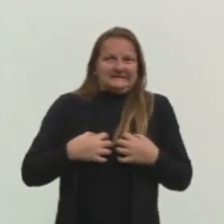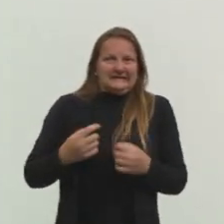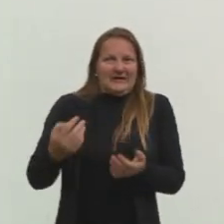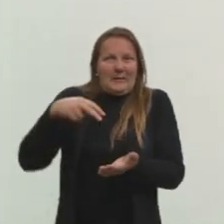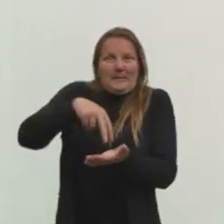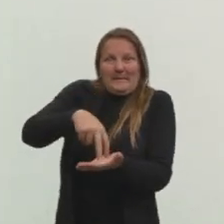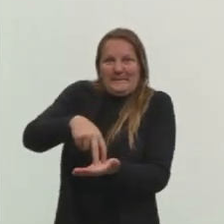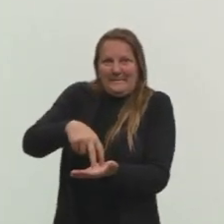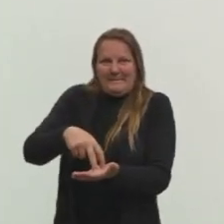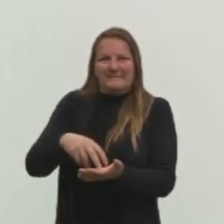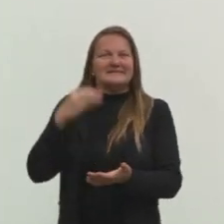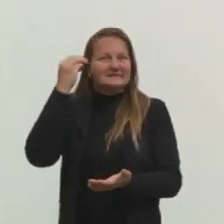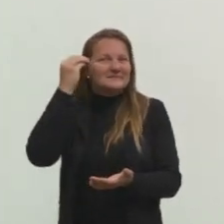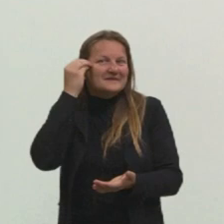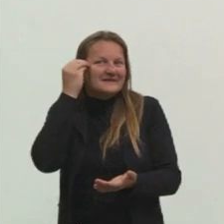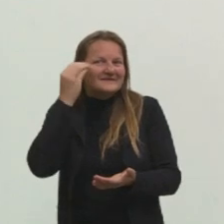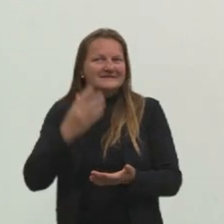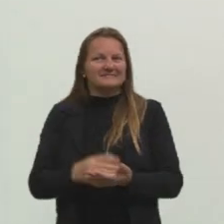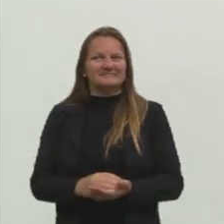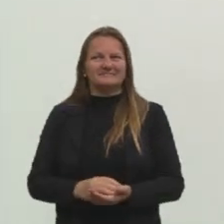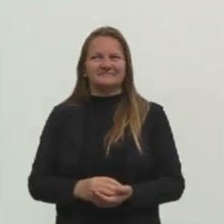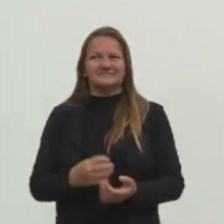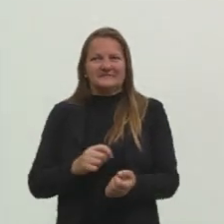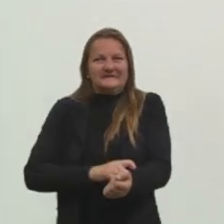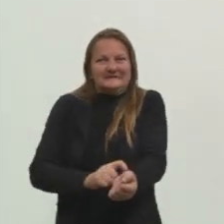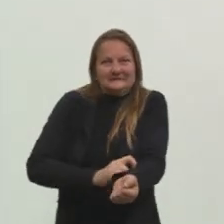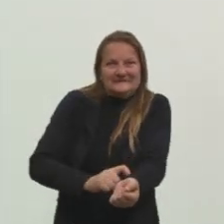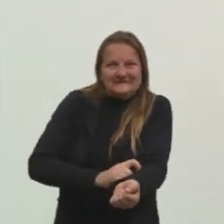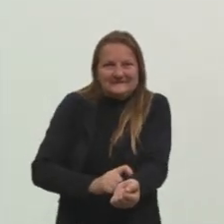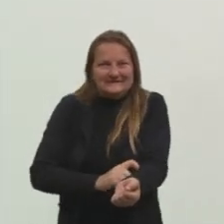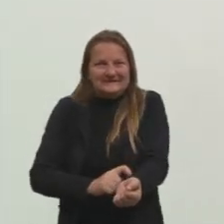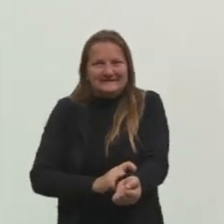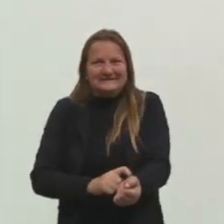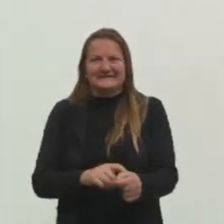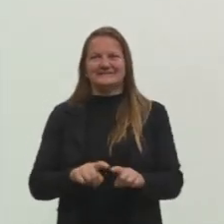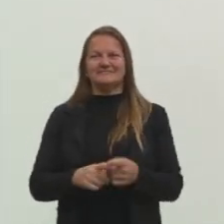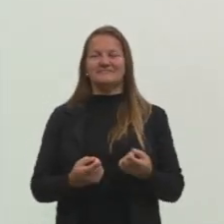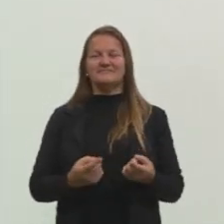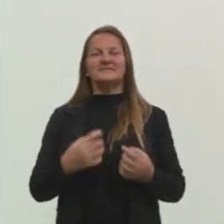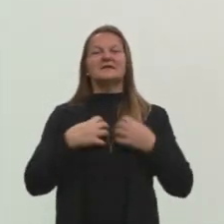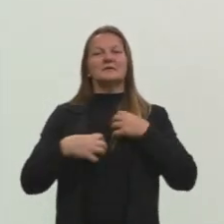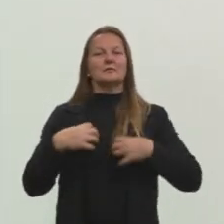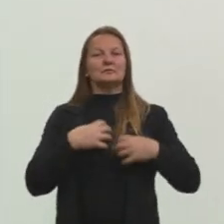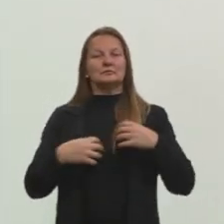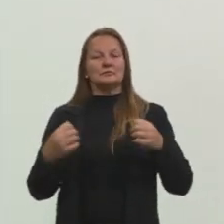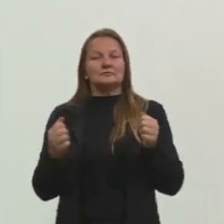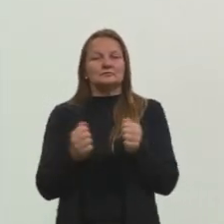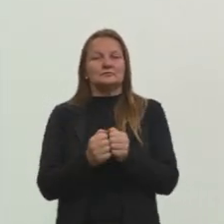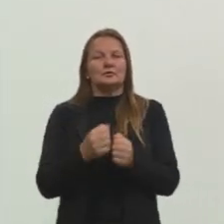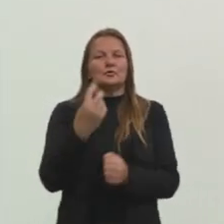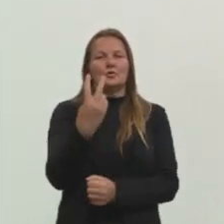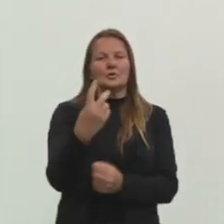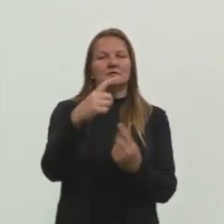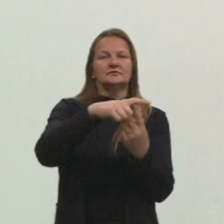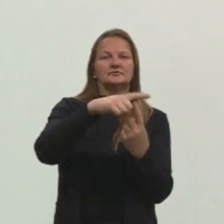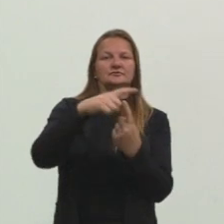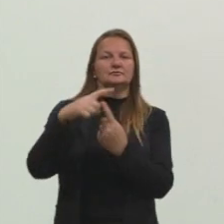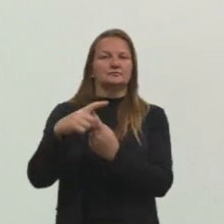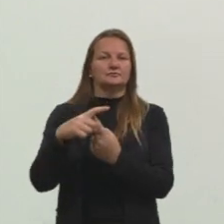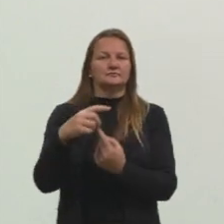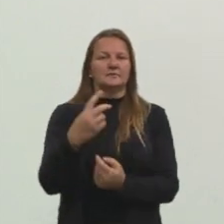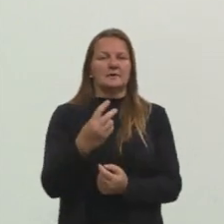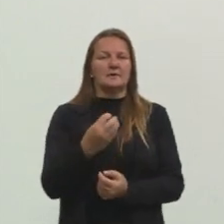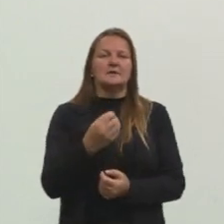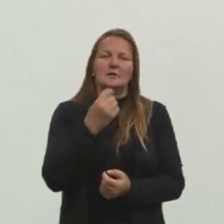aqui nessa nova experiência então um pouquinho de nervosismo daí nós temos ansiedade porque temos dois tipos de ansiedade né ansiedade